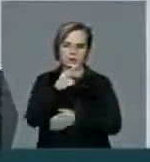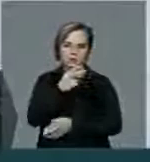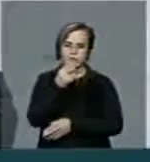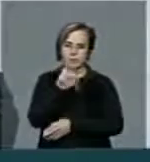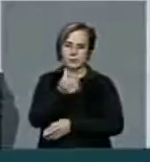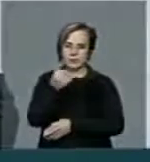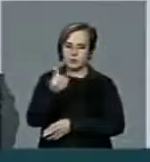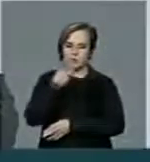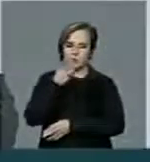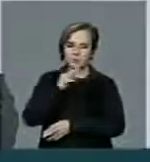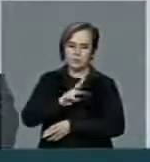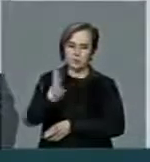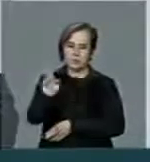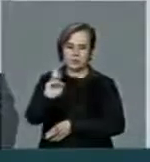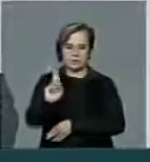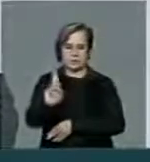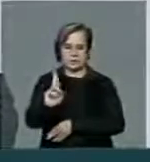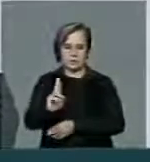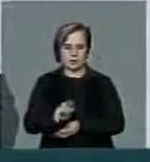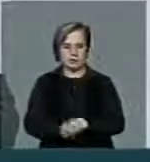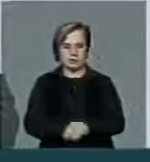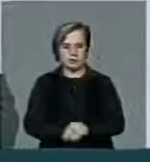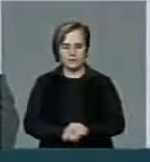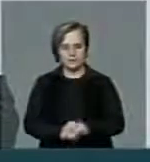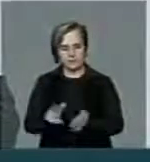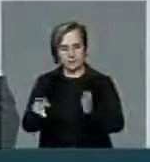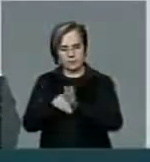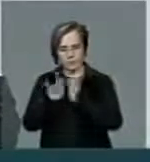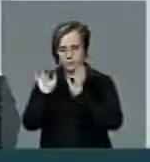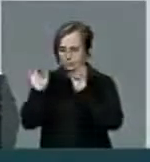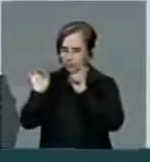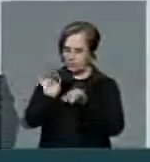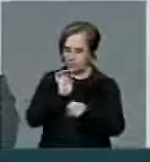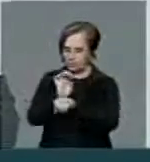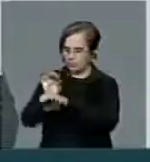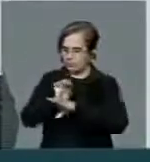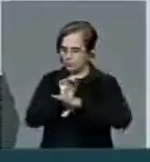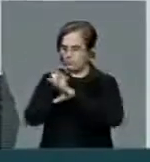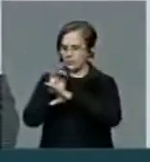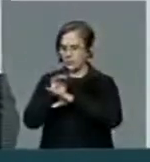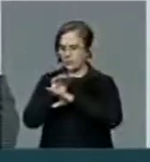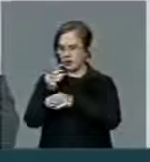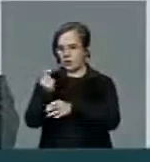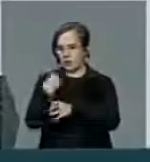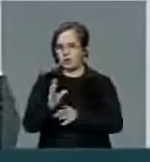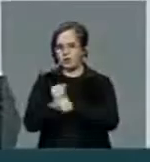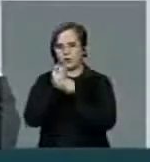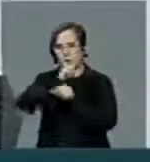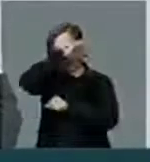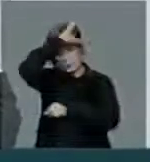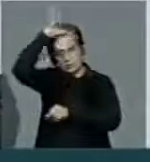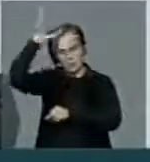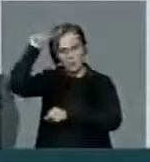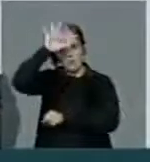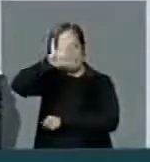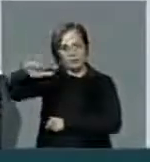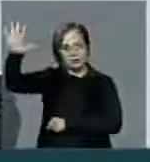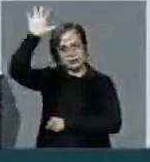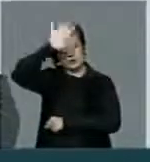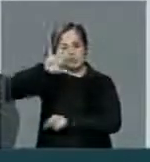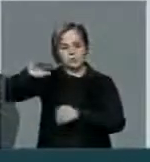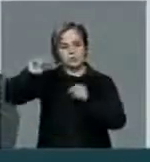266 milhões de reais dedicados aos estados do Fundo Amazônia, da Amazônia, para